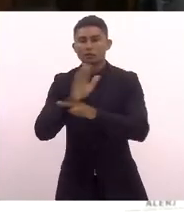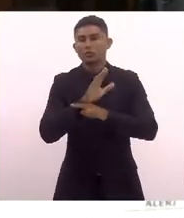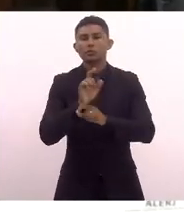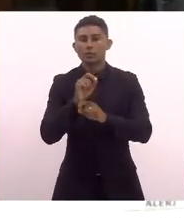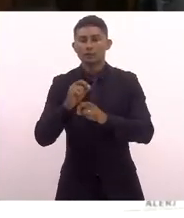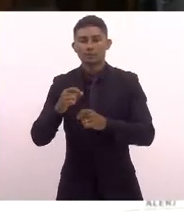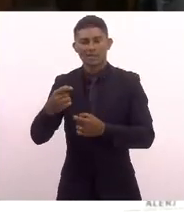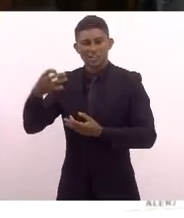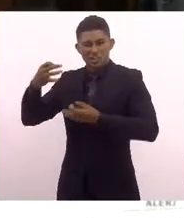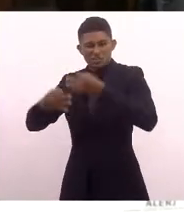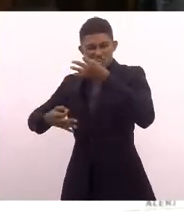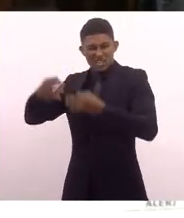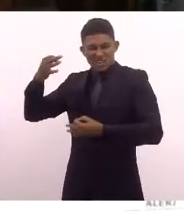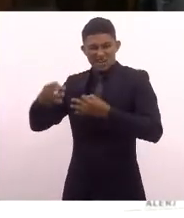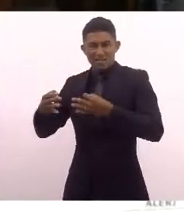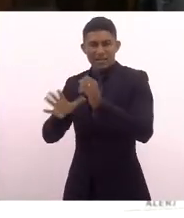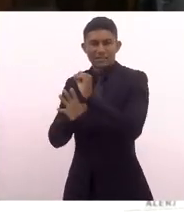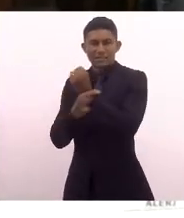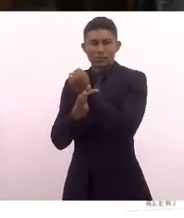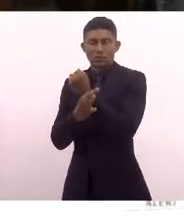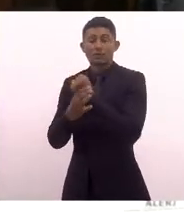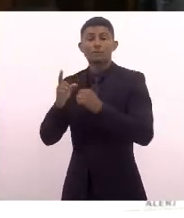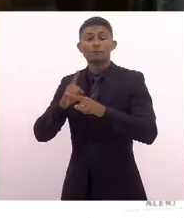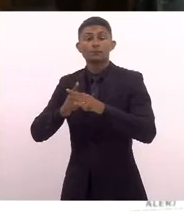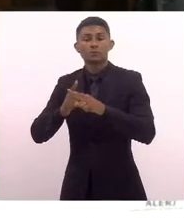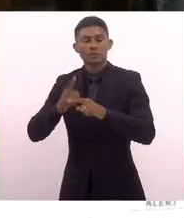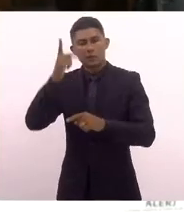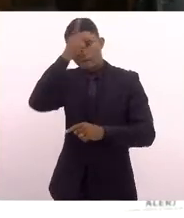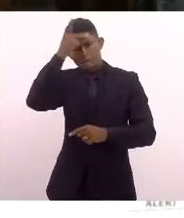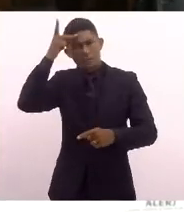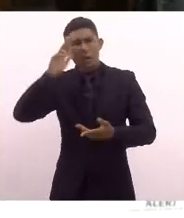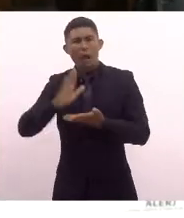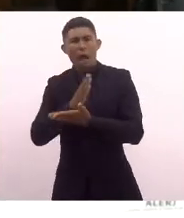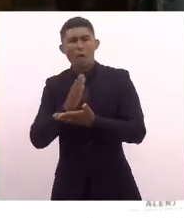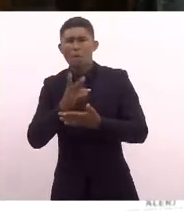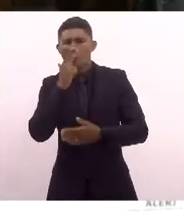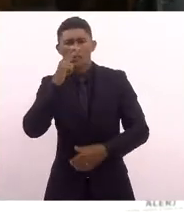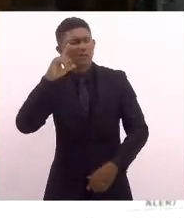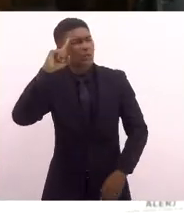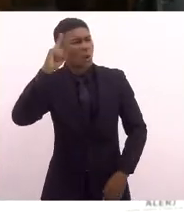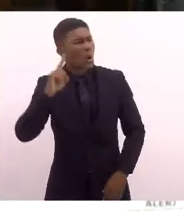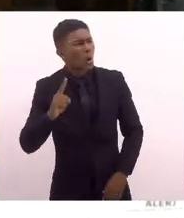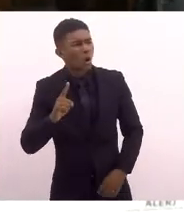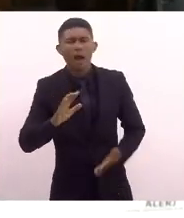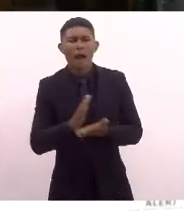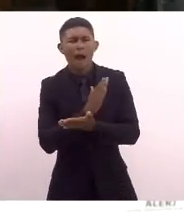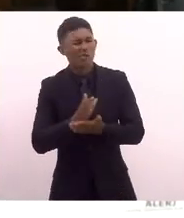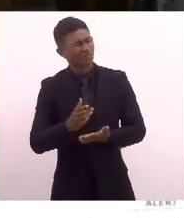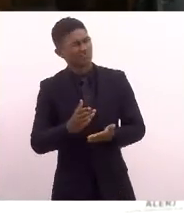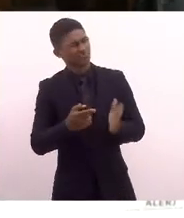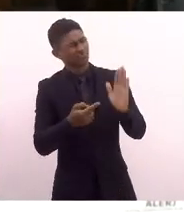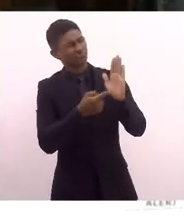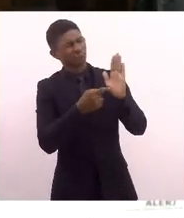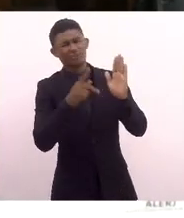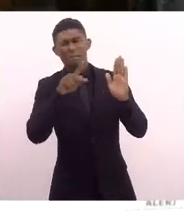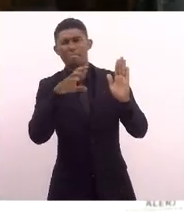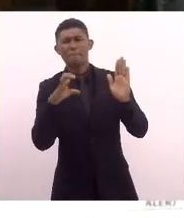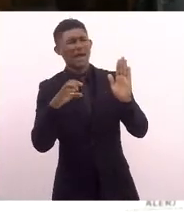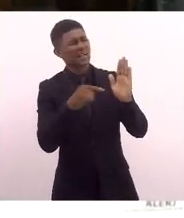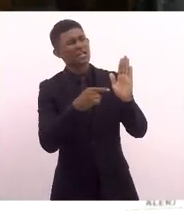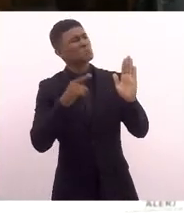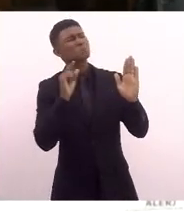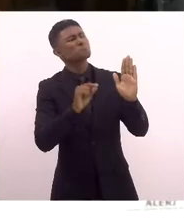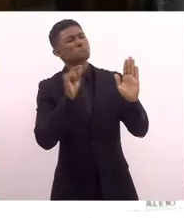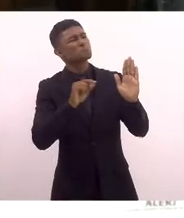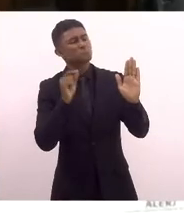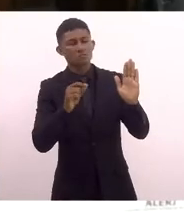porque algumas pessoas não conseguiram entender o motivo da PEC, algumas pessoas estavam questionando ela, mas, na verdade, ela vai trazer